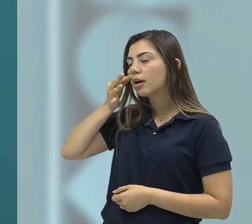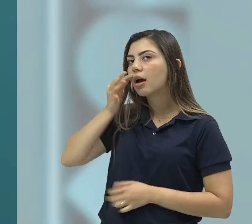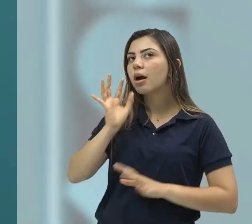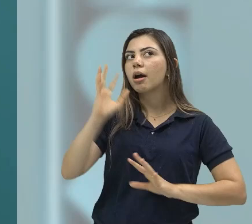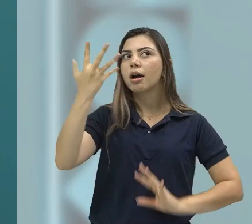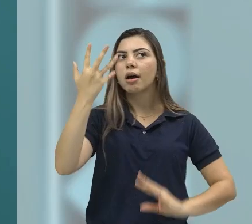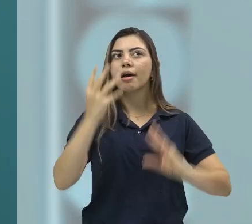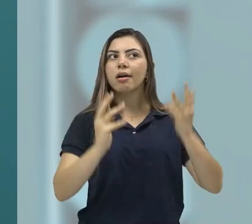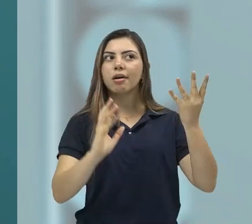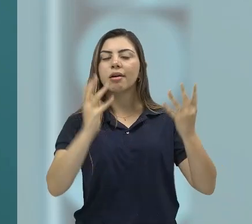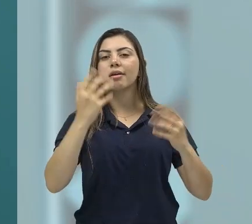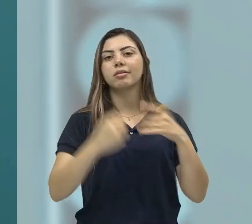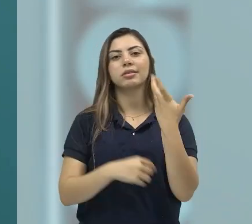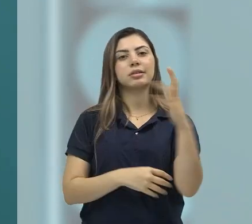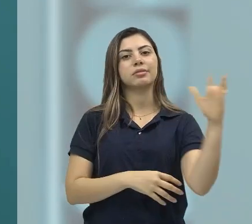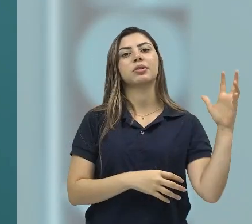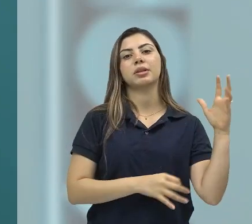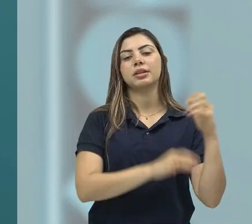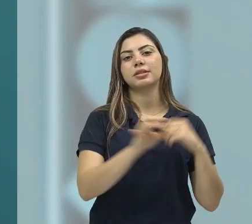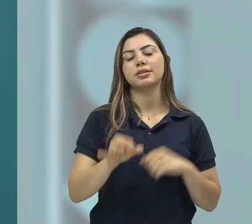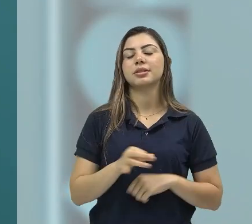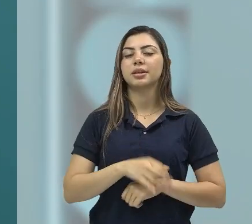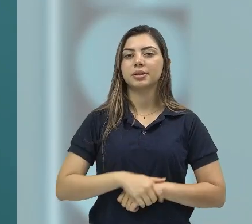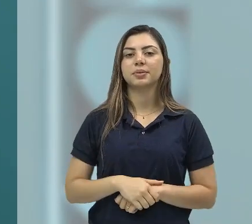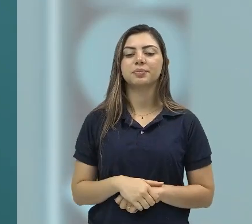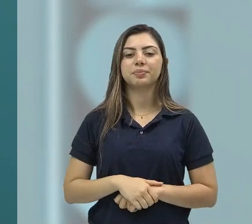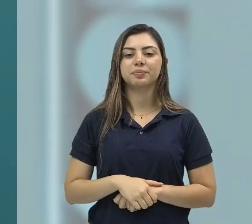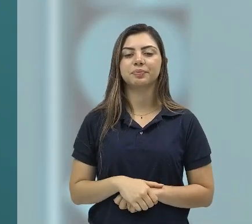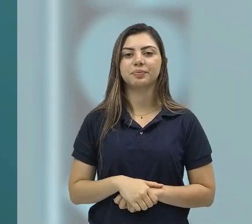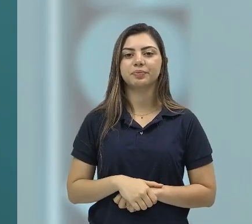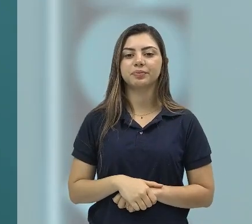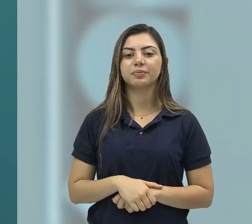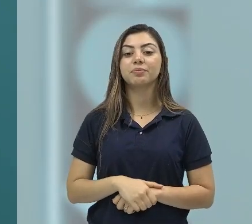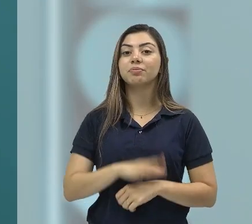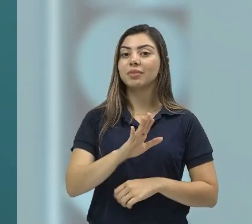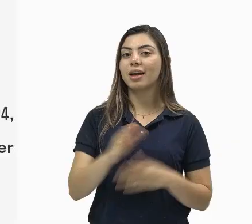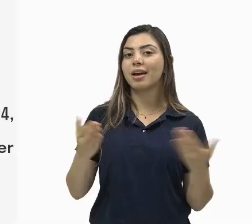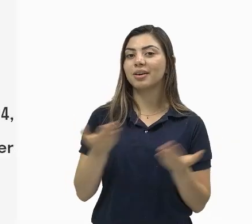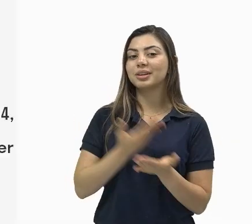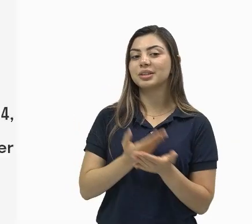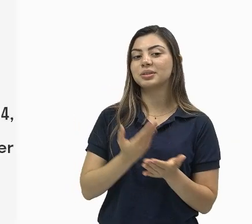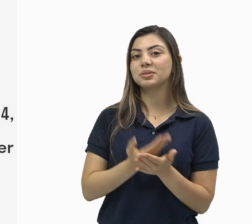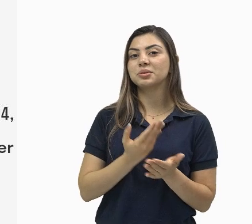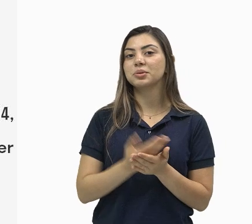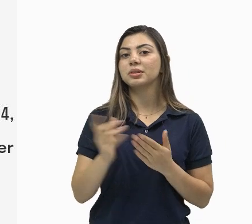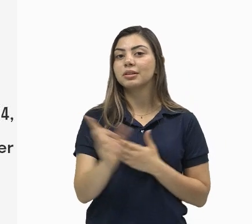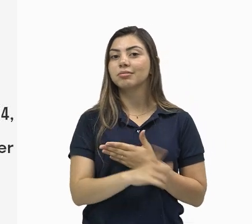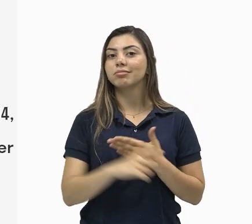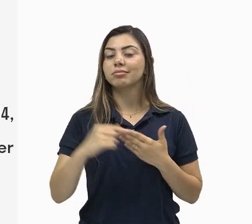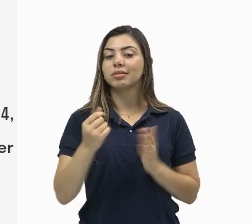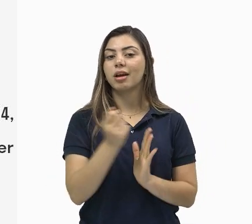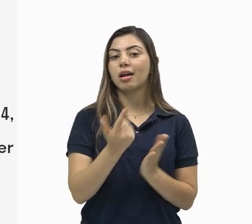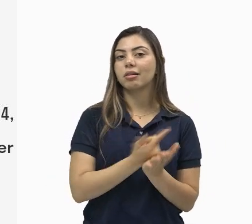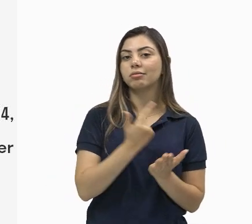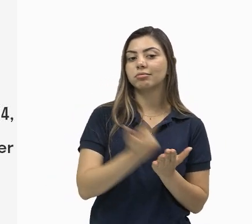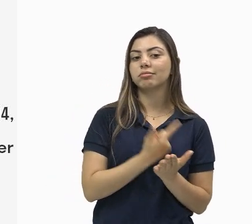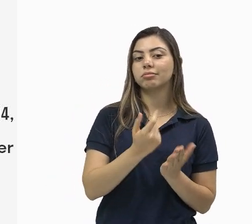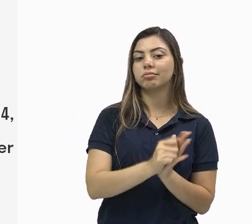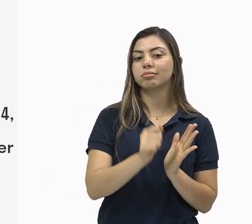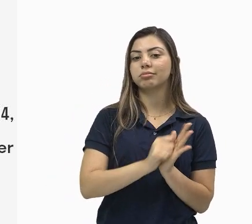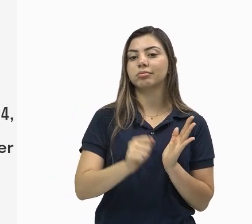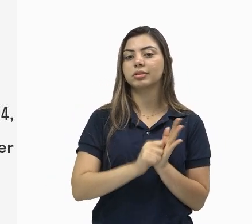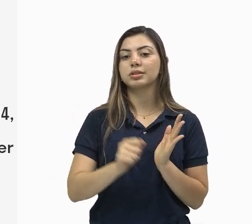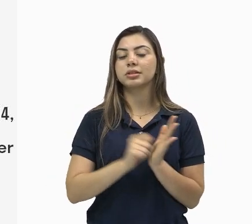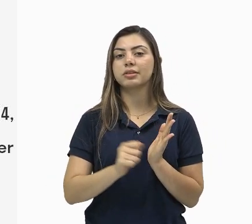selva, na floresta amazônica. Então, só para contextualizar aí mesmo, tá? Vamos falar um pouquinho das obras. Então, as obras: escreveu os